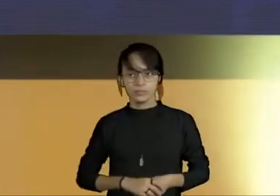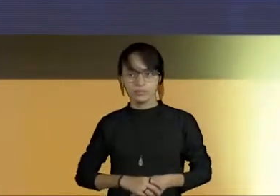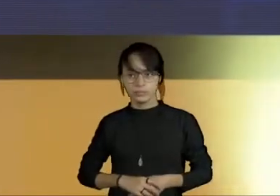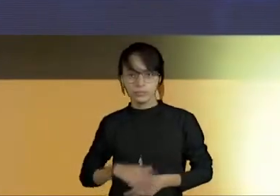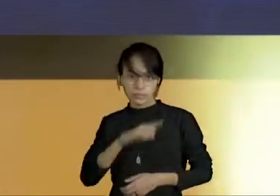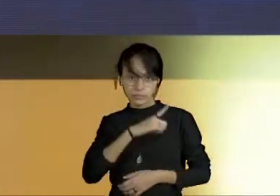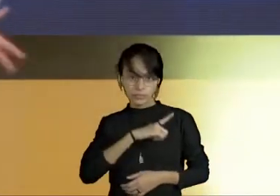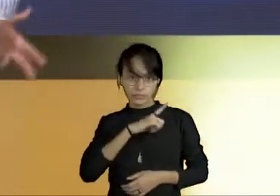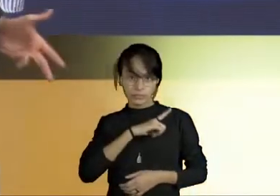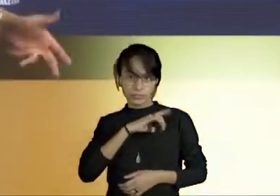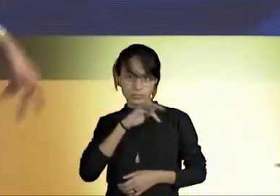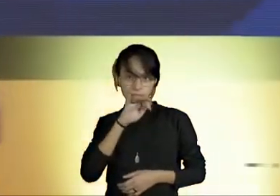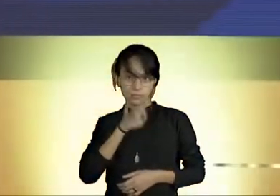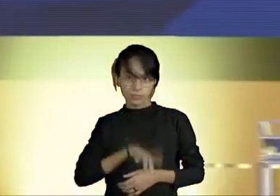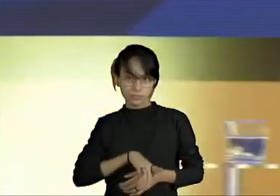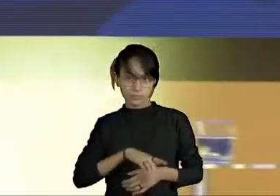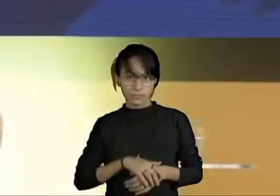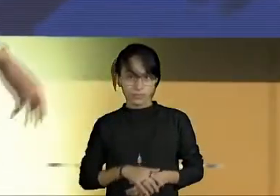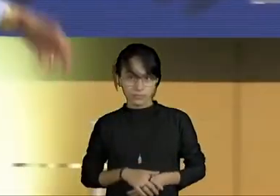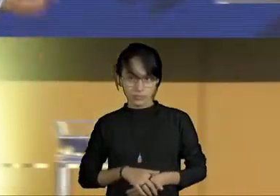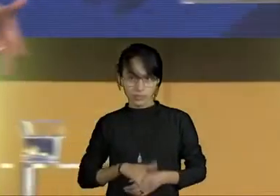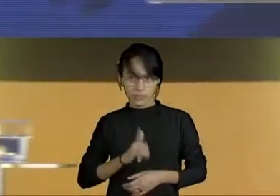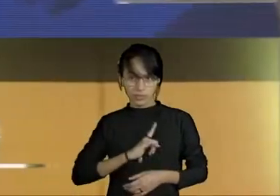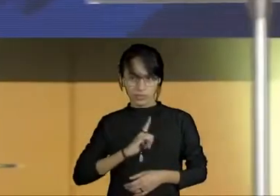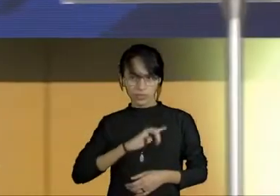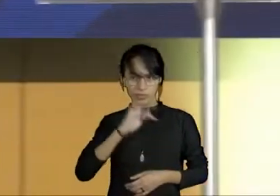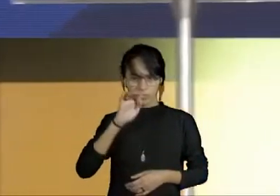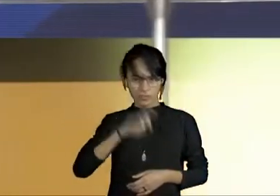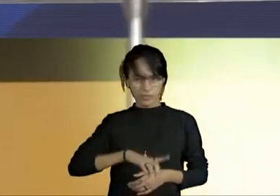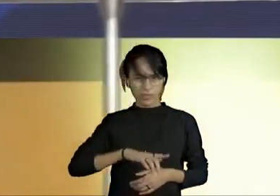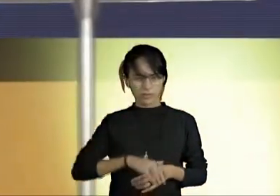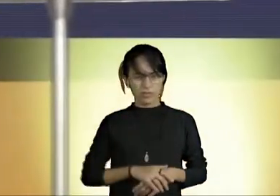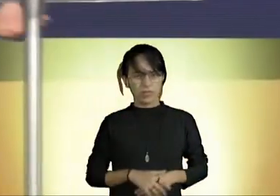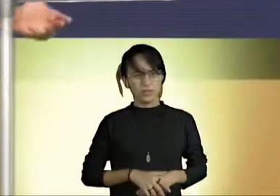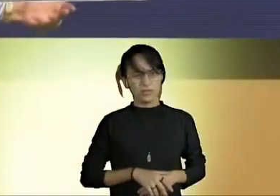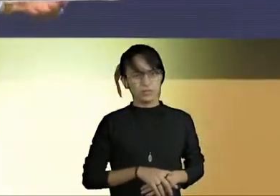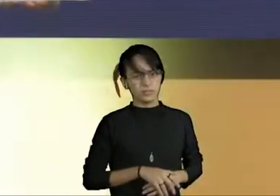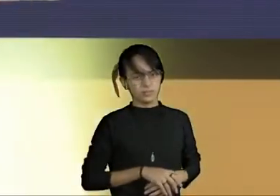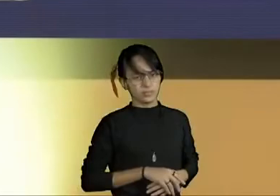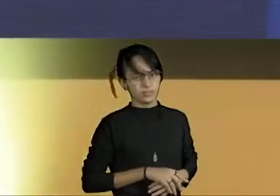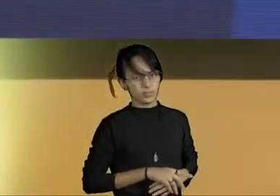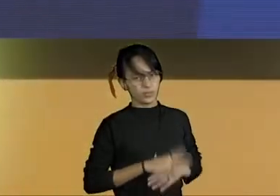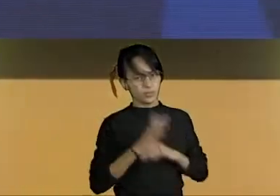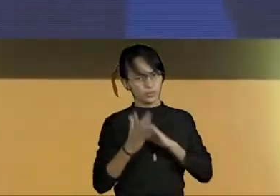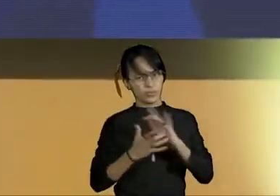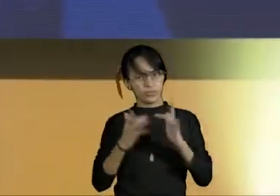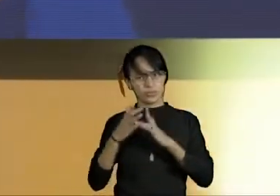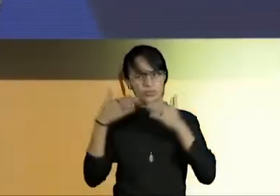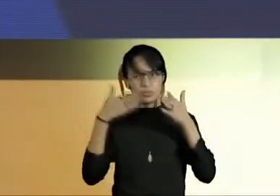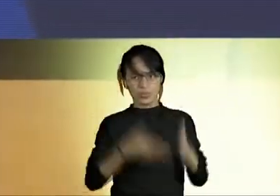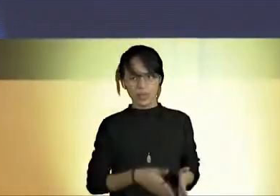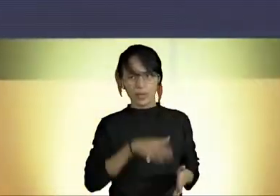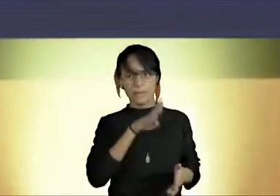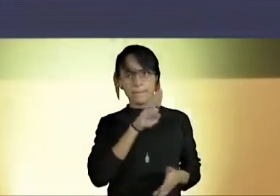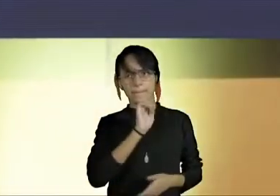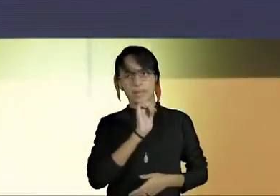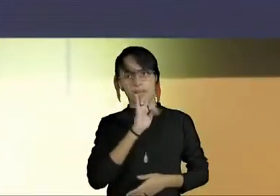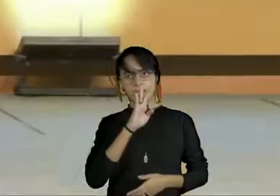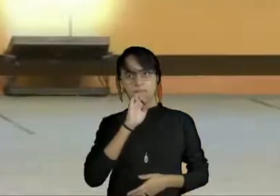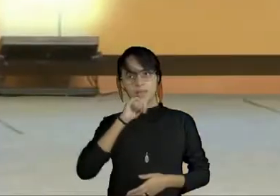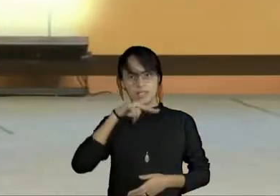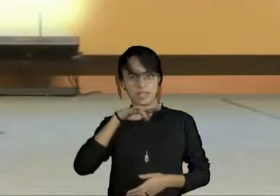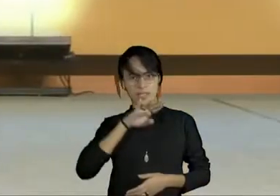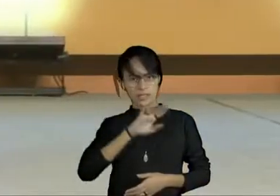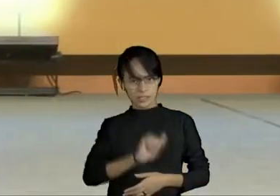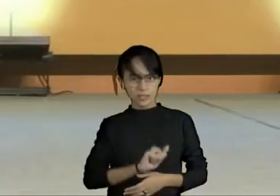tinha fé. Marta, por exemplo, tinha muita fé. Eu já falei sobre isso aqui. Quando Jesus chega na aldeia de Betânia, depois de Lázaro, 4 dias já